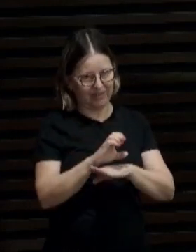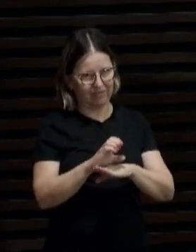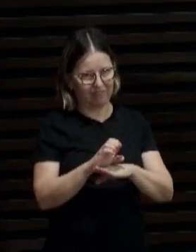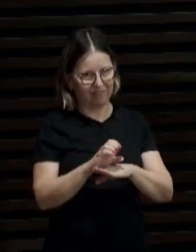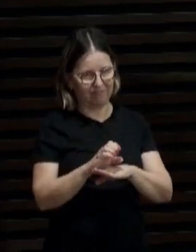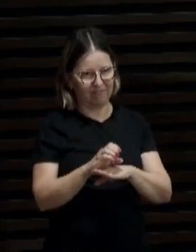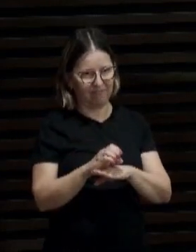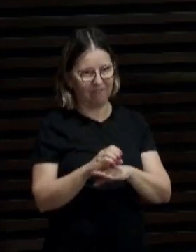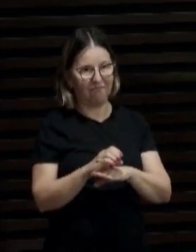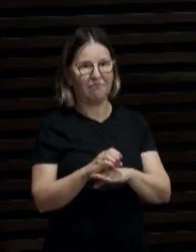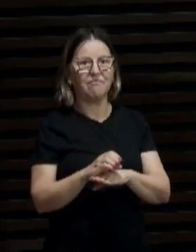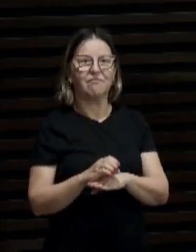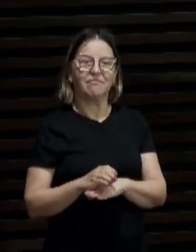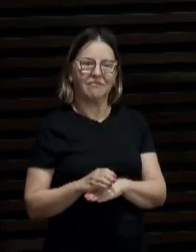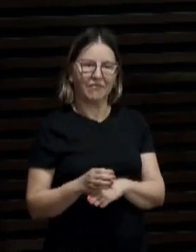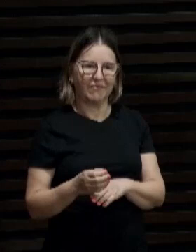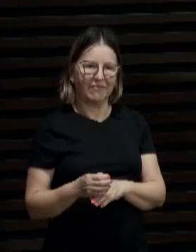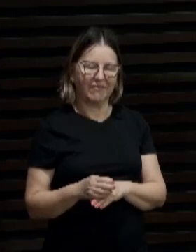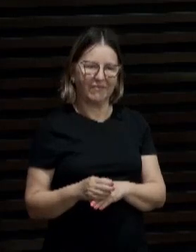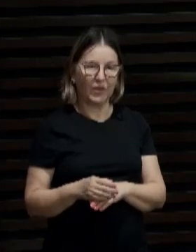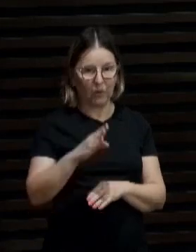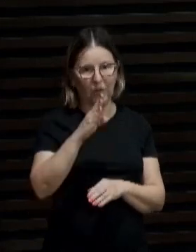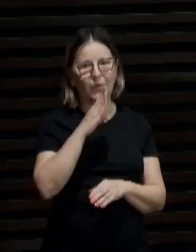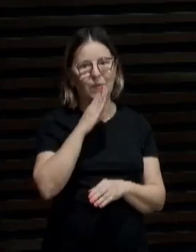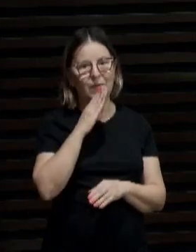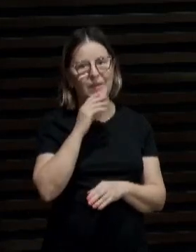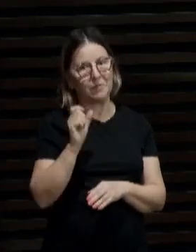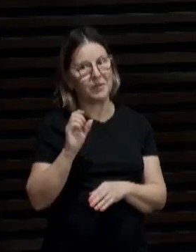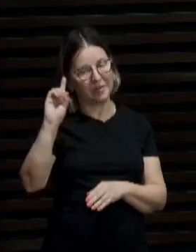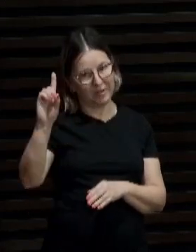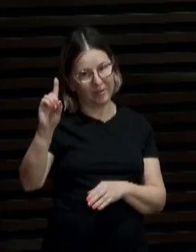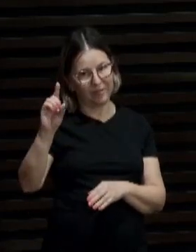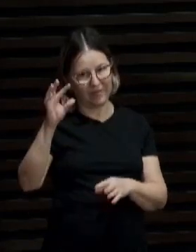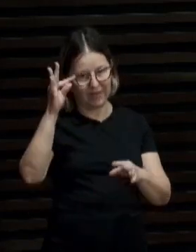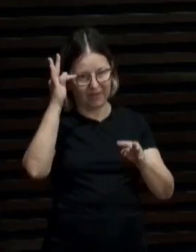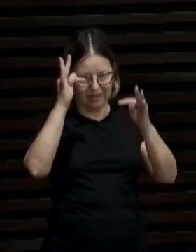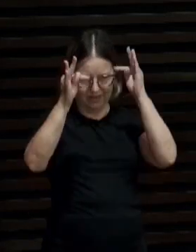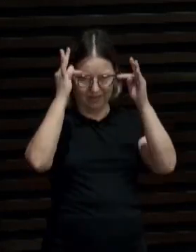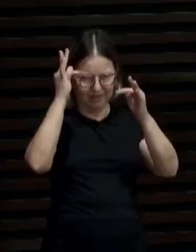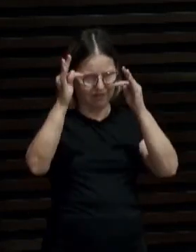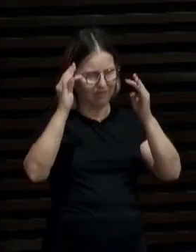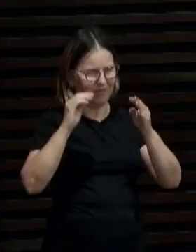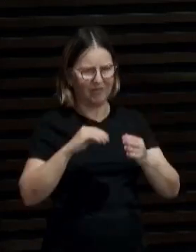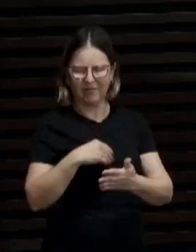Talvez a mais, né? A igreja, teologia, ortodoxia,